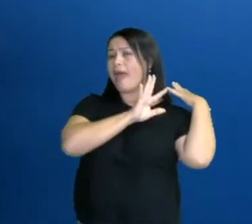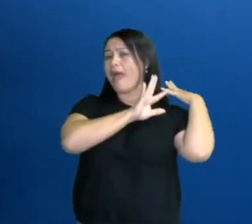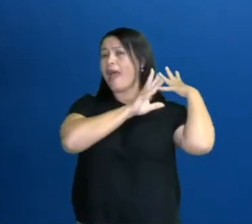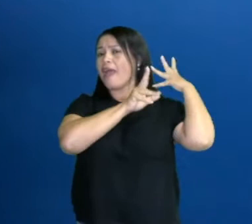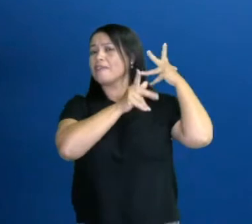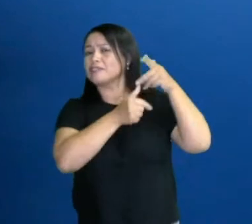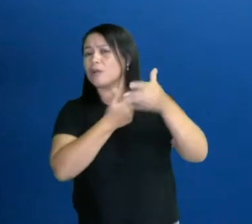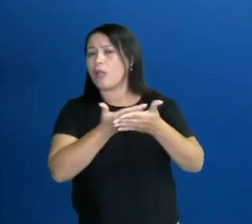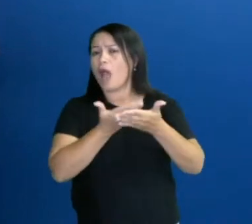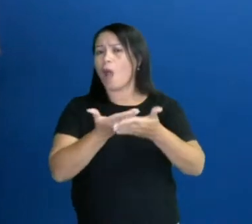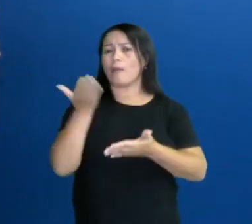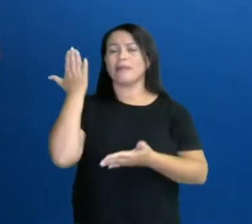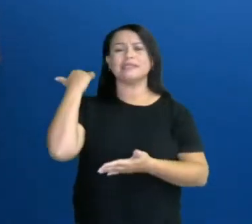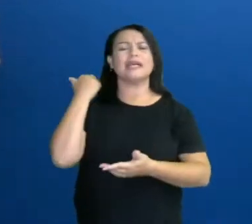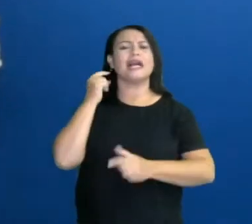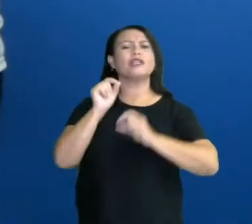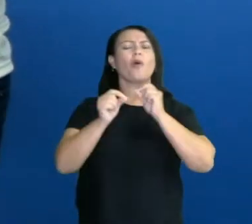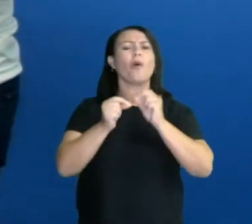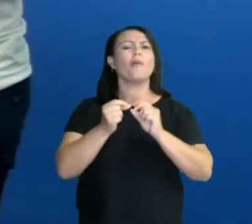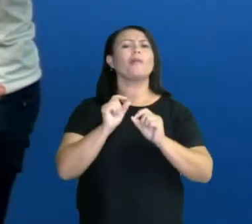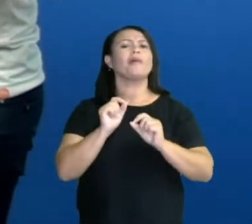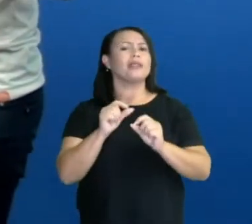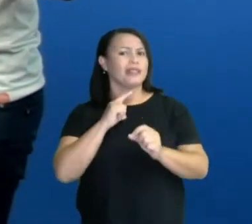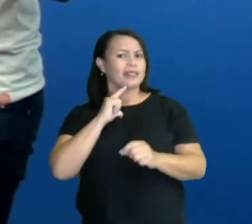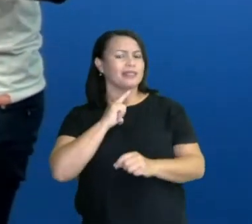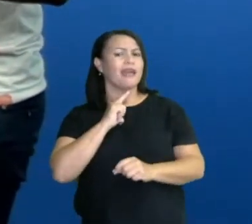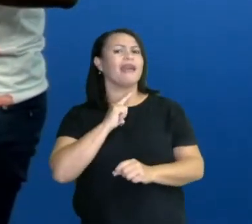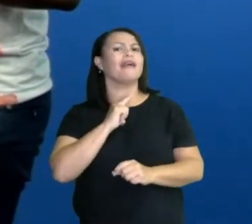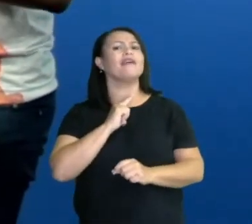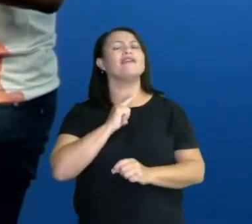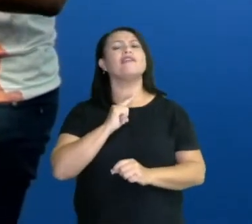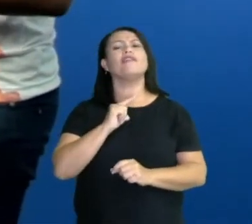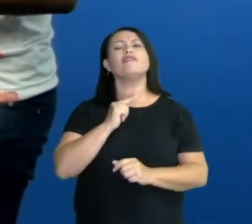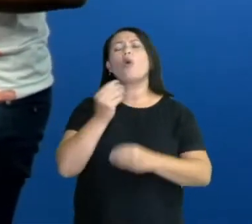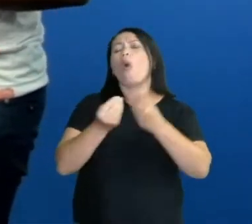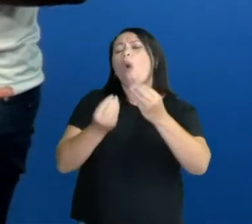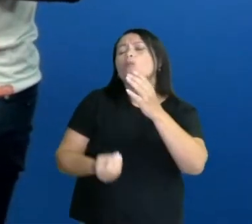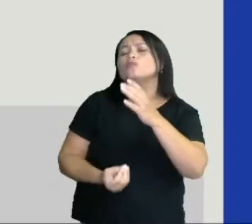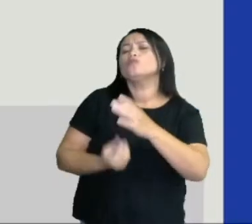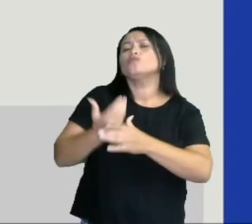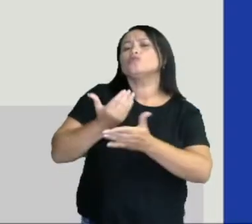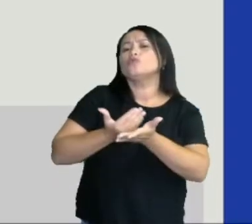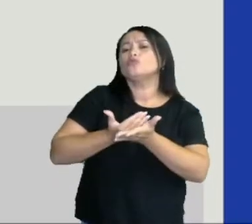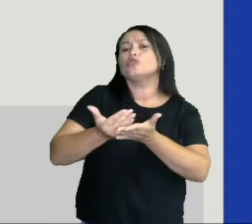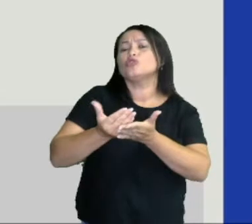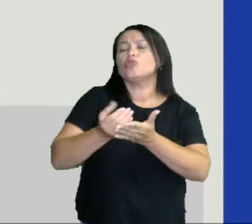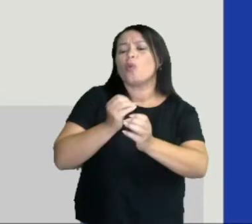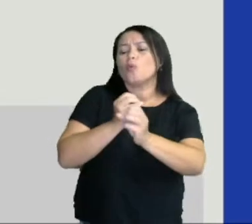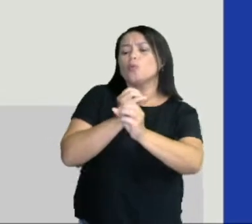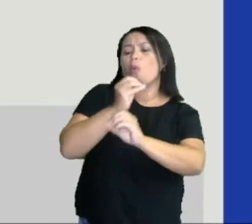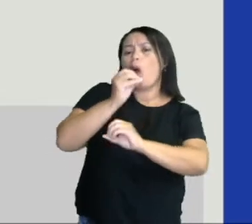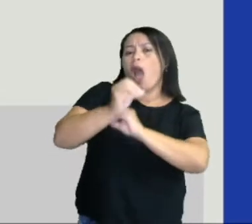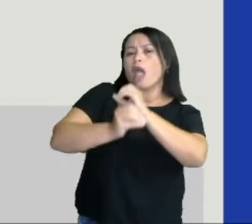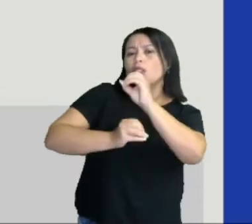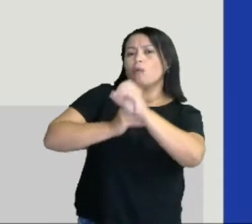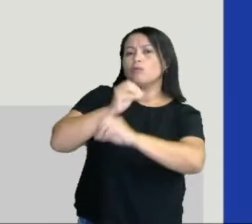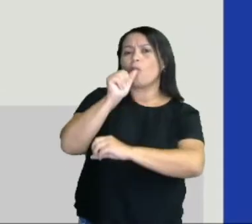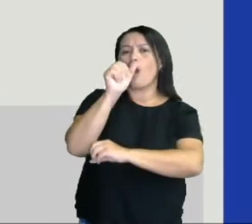da nossa última aula. Na aula passada, nós falamos onde tudo começa, no átomo, né? A partir do